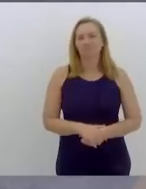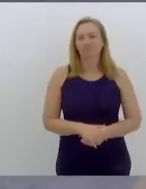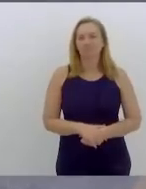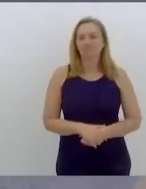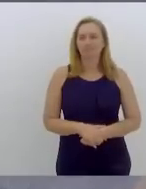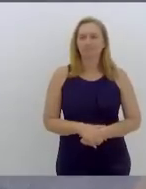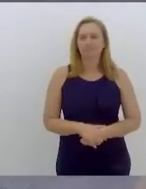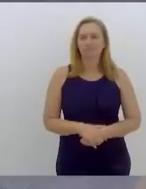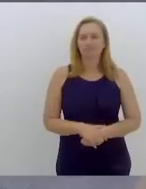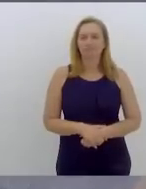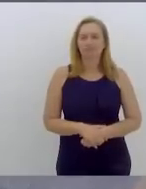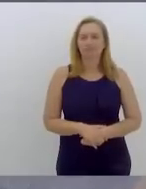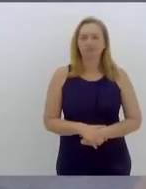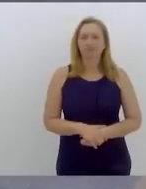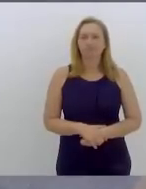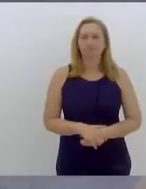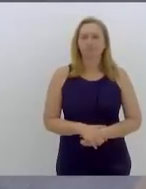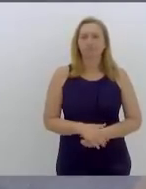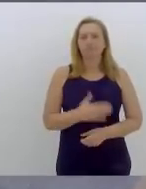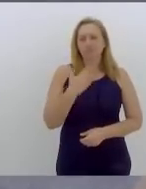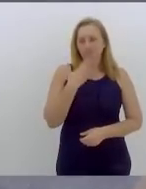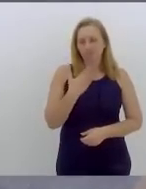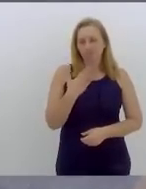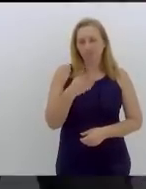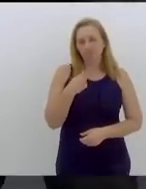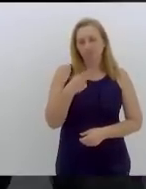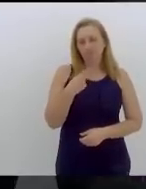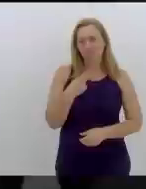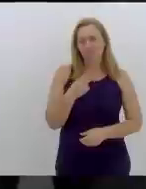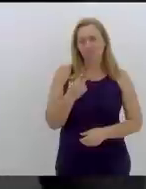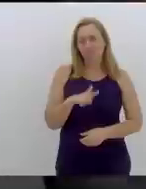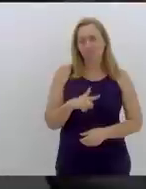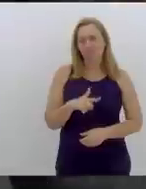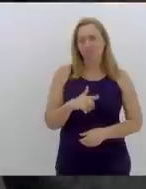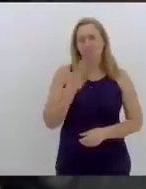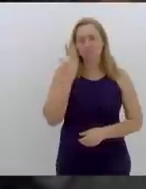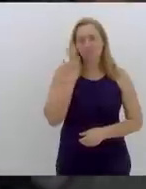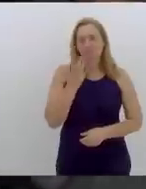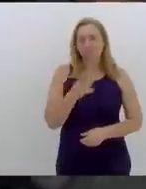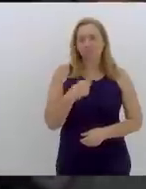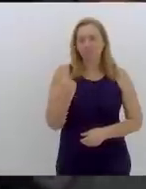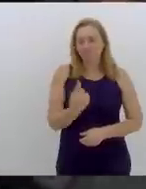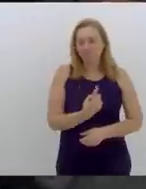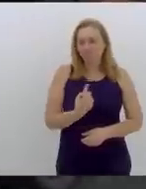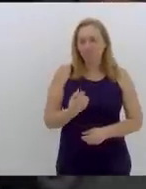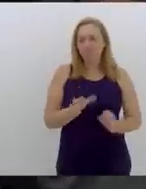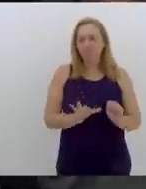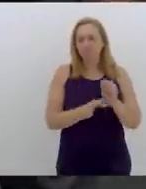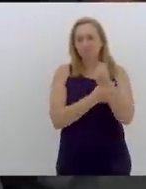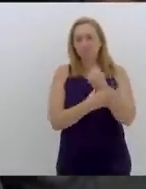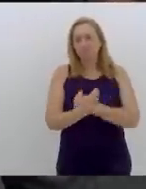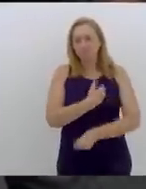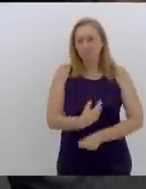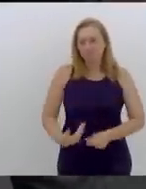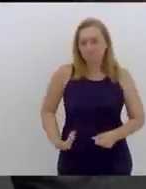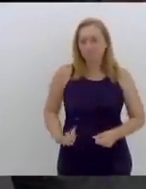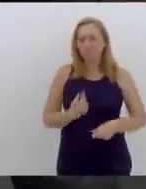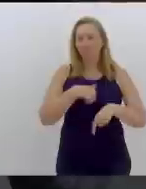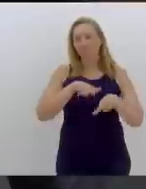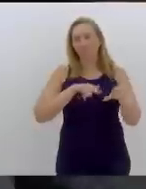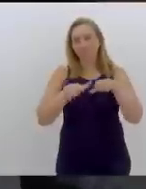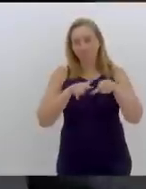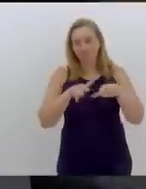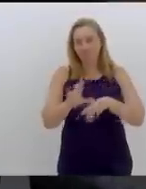e eu só queria fazer uma ressalva aqui que eu acho que nós somos a segurança pública eu trabalhei